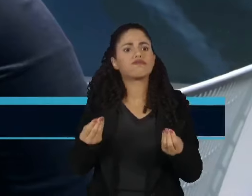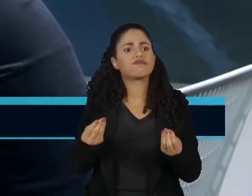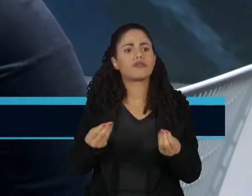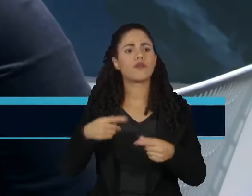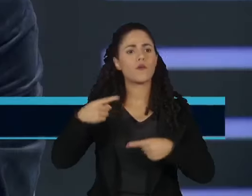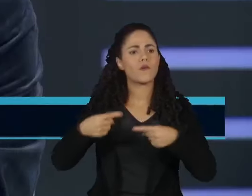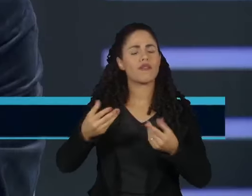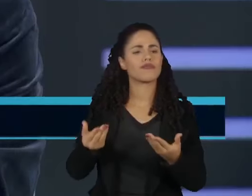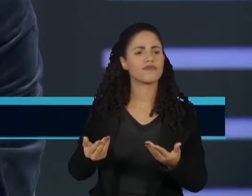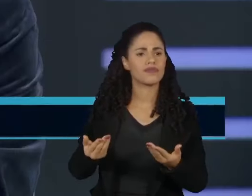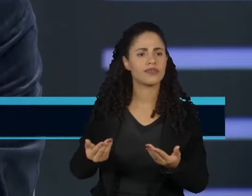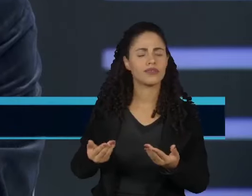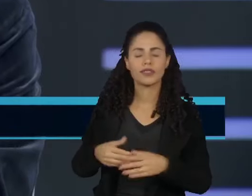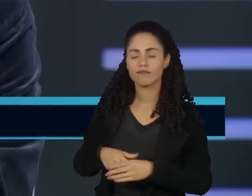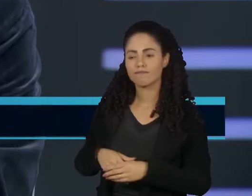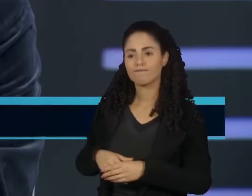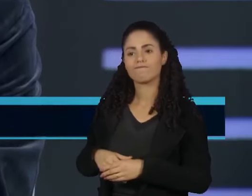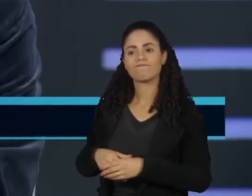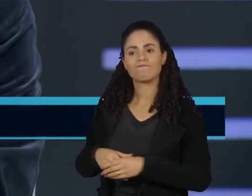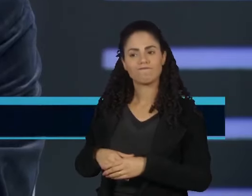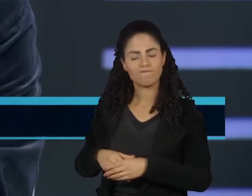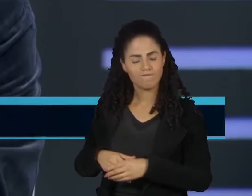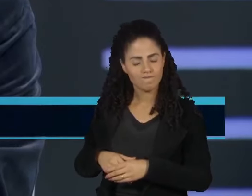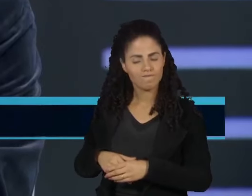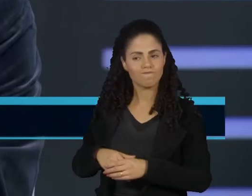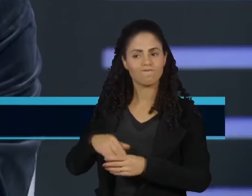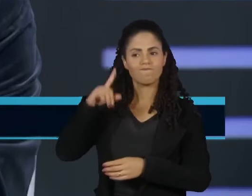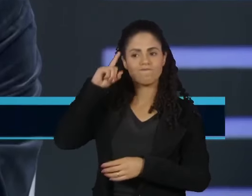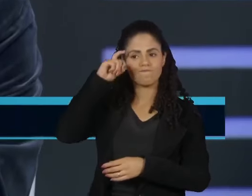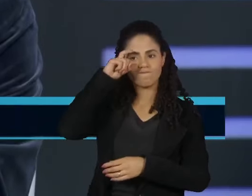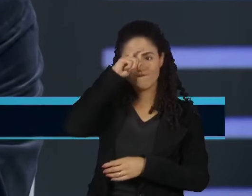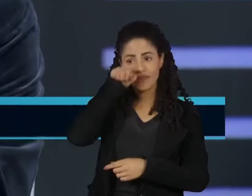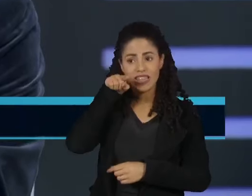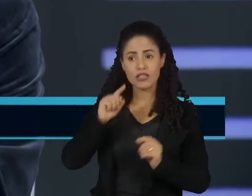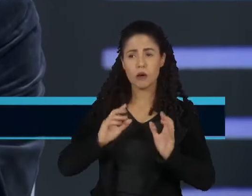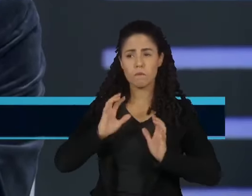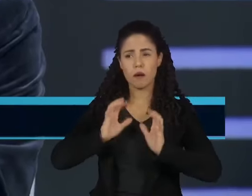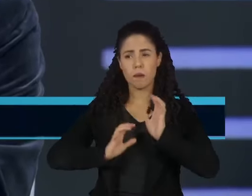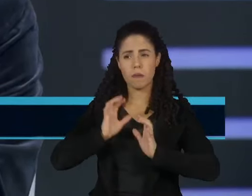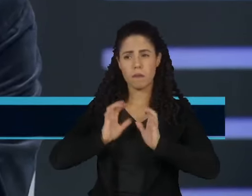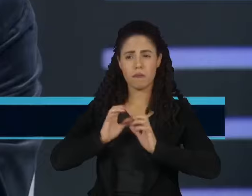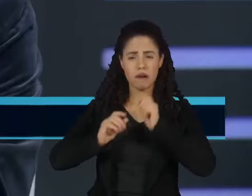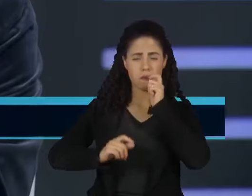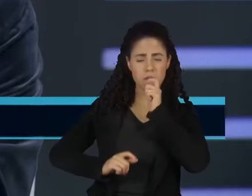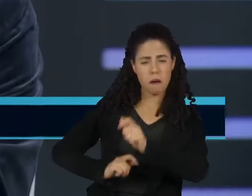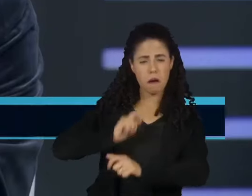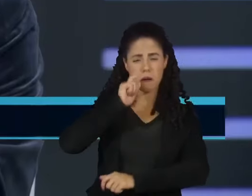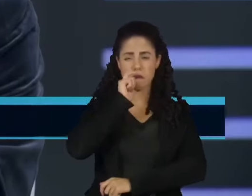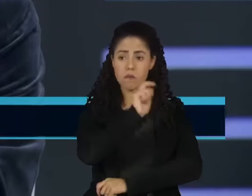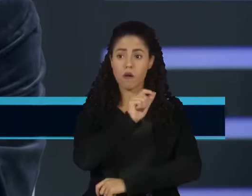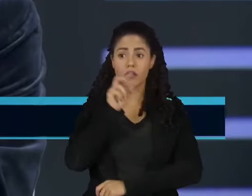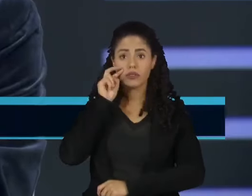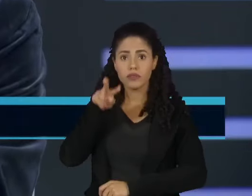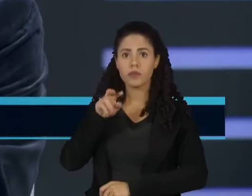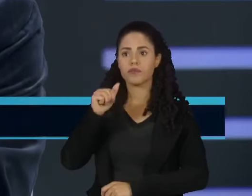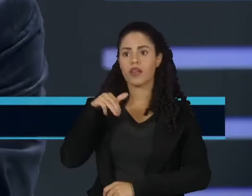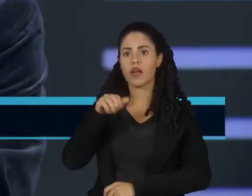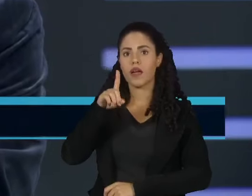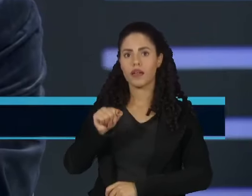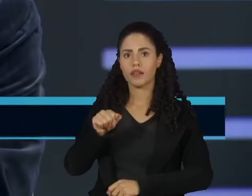Brasil? Sim, infelizmente, essa discussão, esse bate-boca generalizado, que inclusive a apresentadora falou que ia desligar